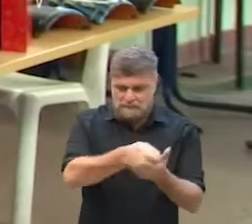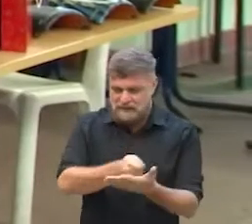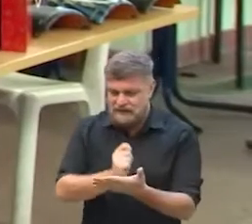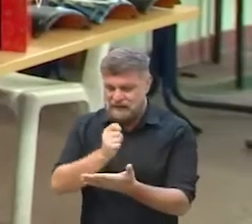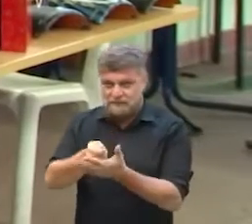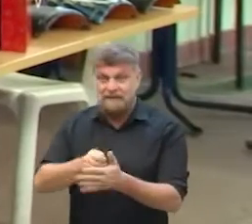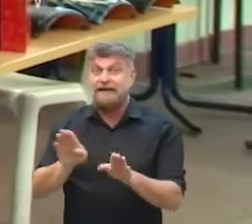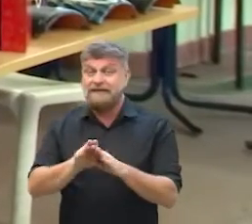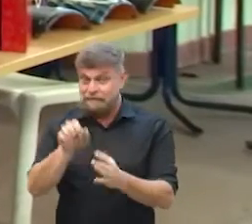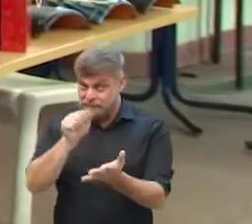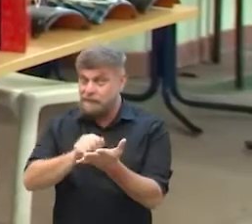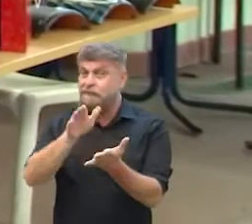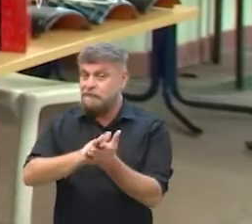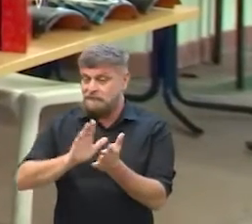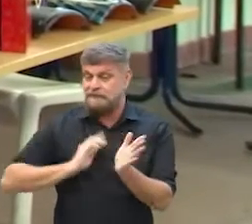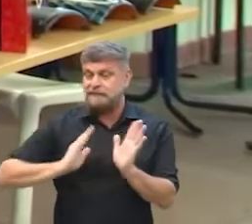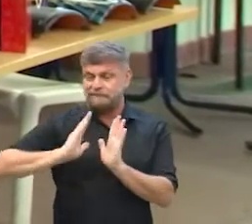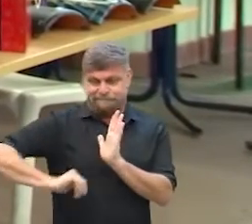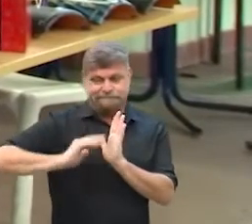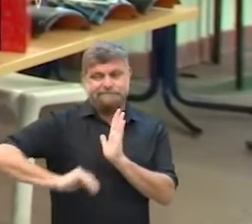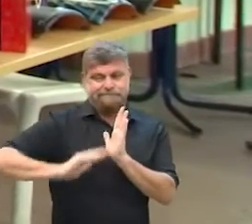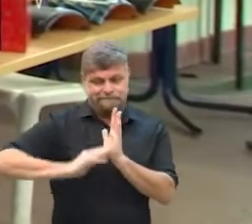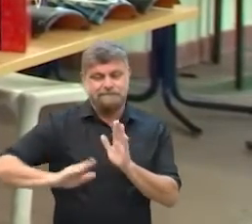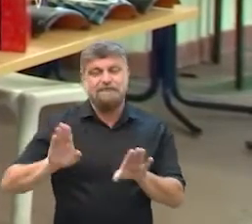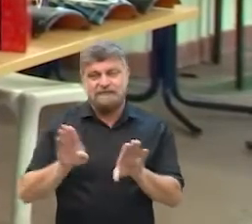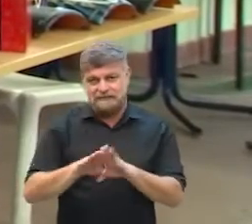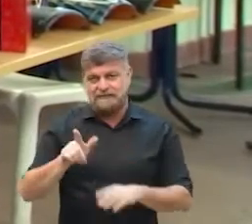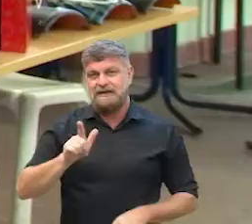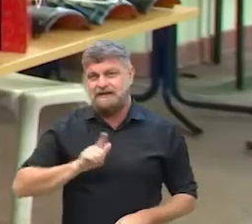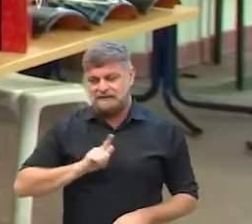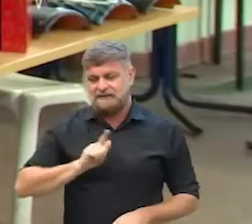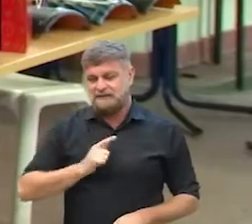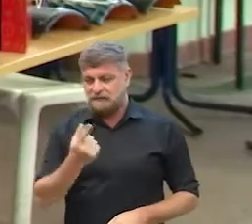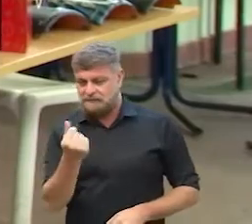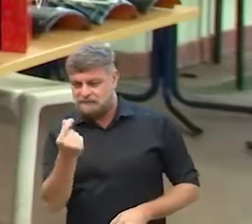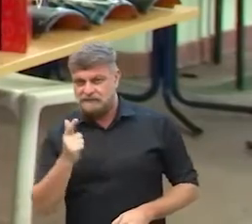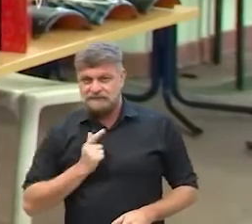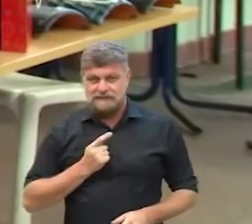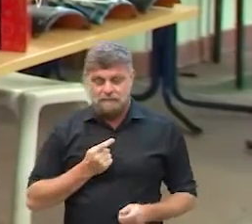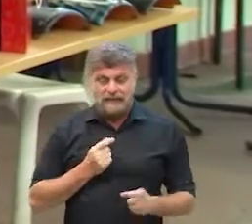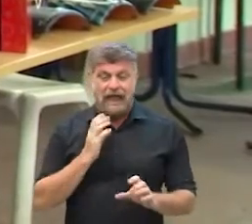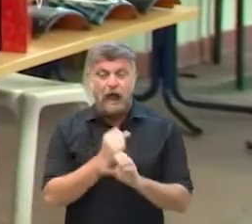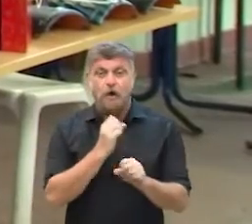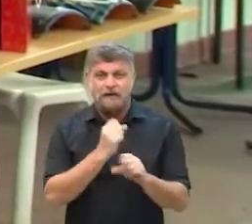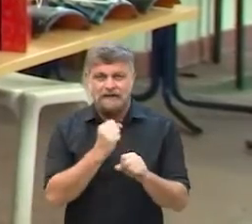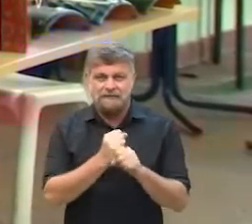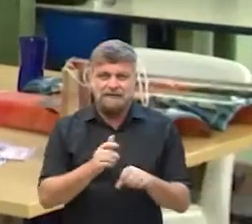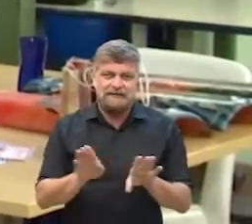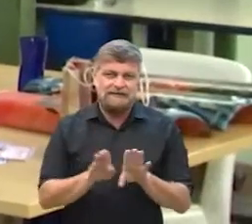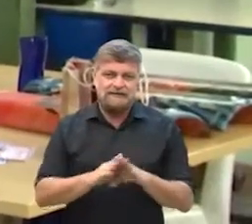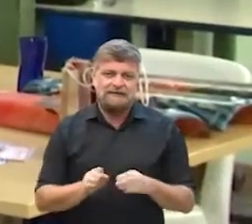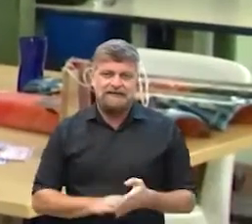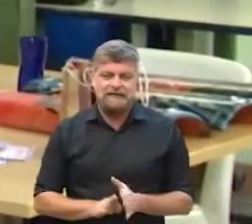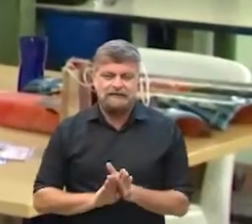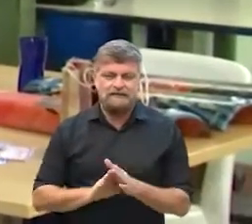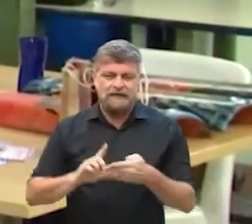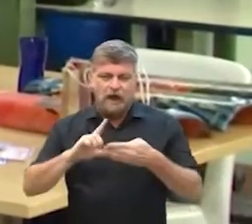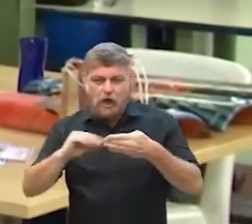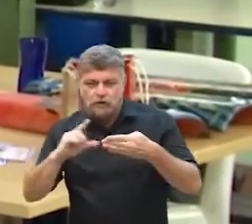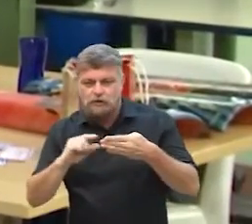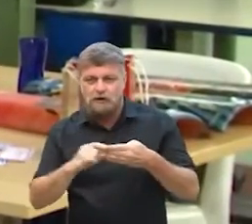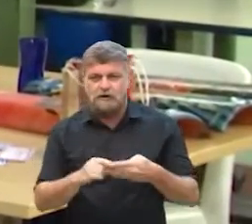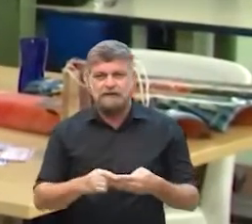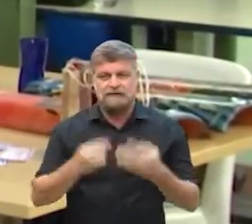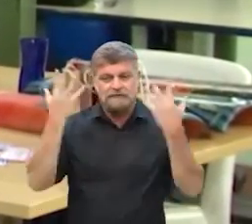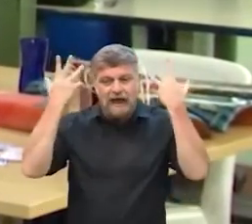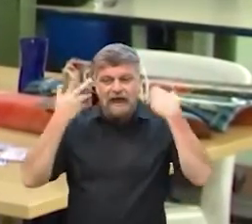pago o salário, multas também, tem multa, nem tudo são flores, né? Tem as multas e gira a contabilidade, investe em ouro,